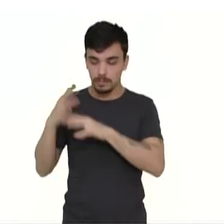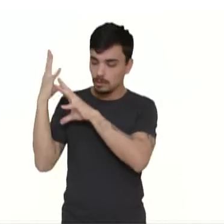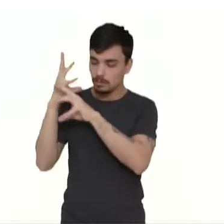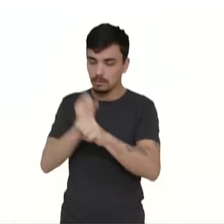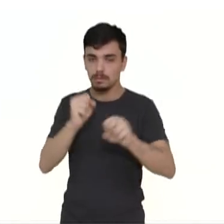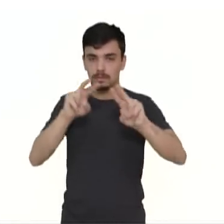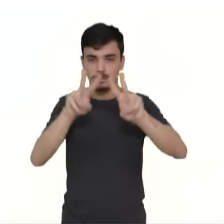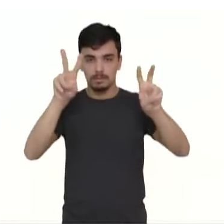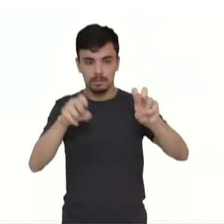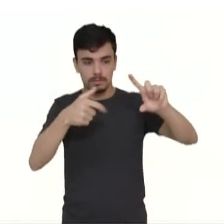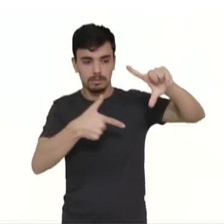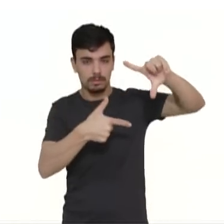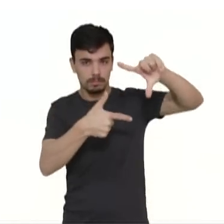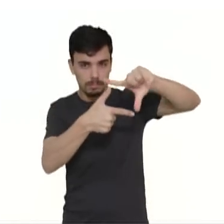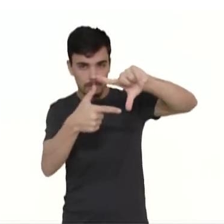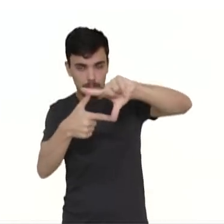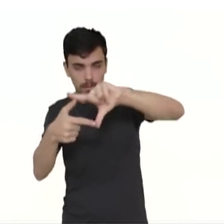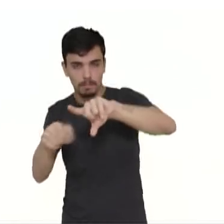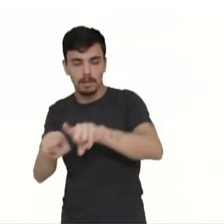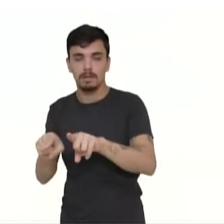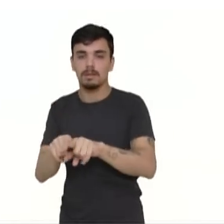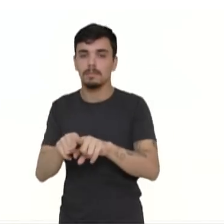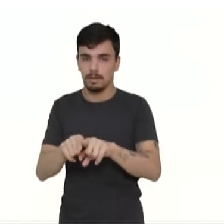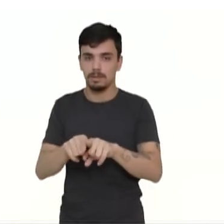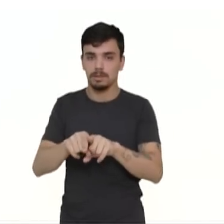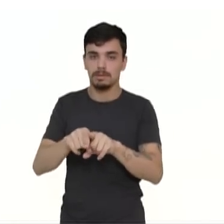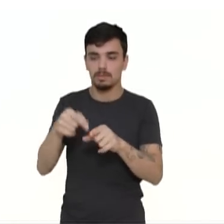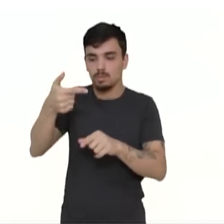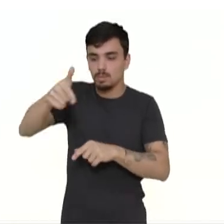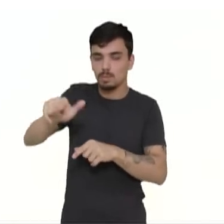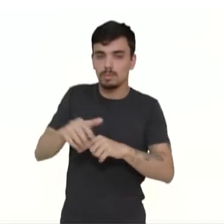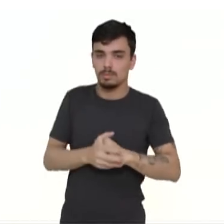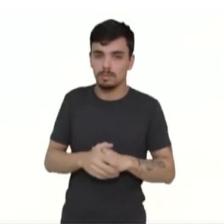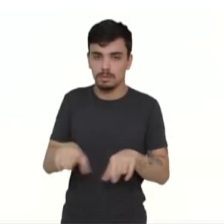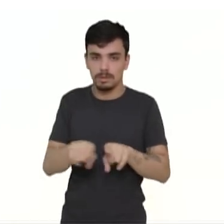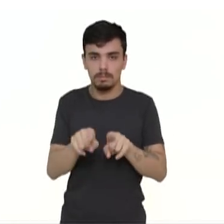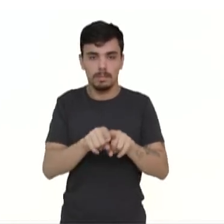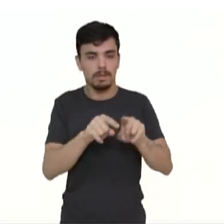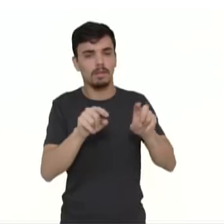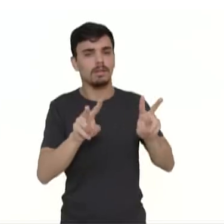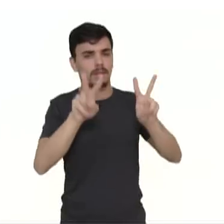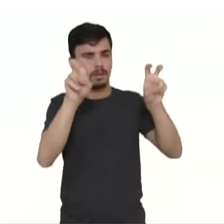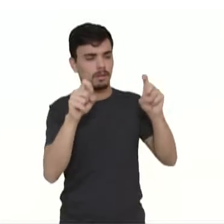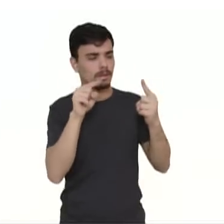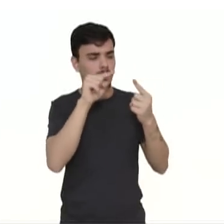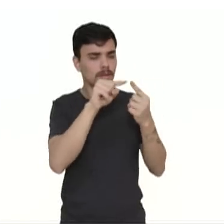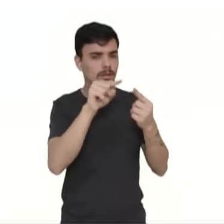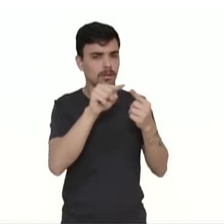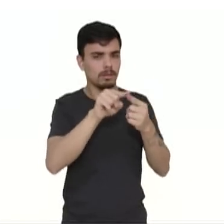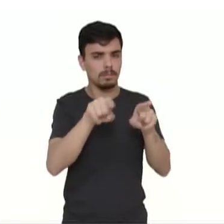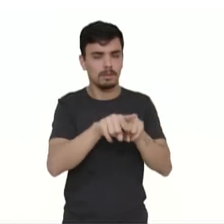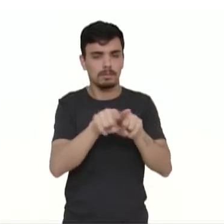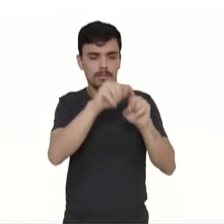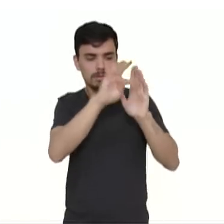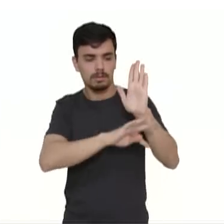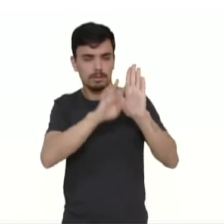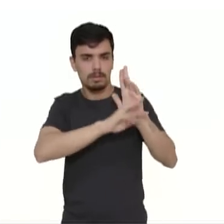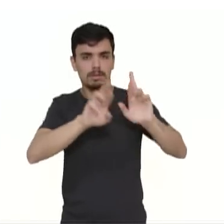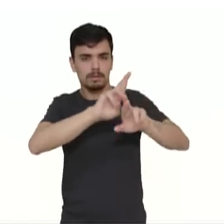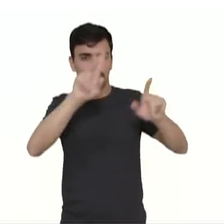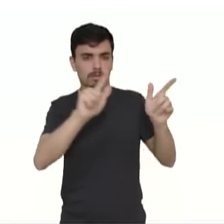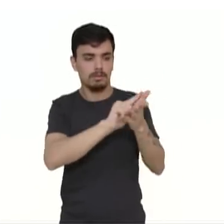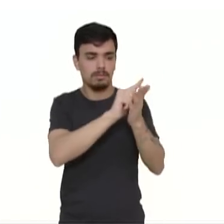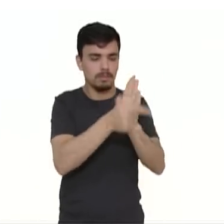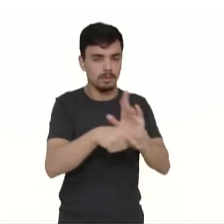das tirinhas, da charge, né? Vimos a finalidade do tema, a estrutura composicional de textos de diferentes gêneros,